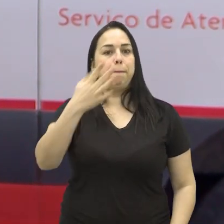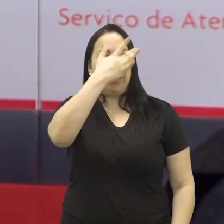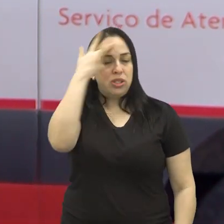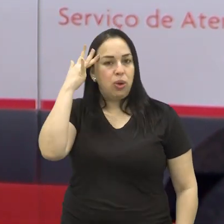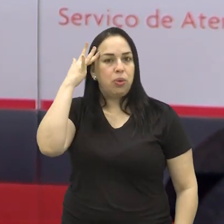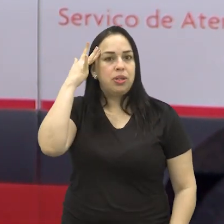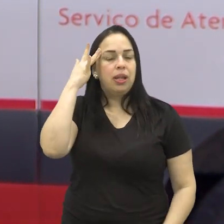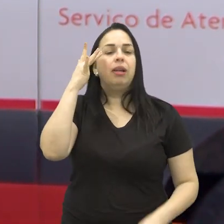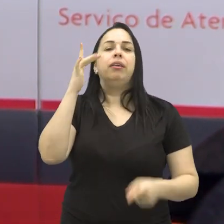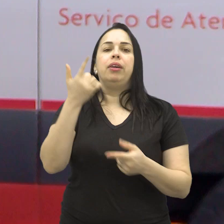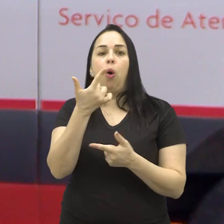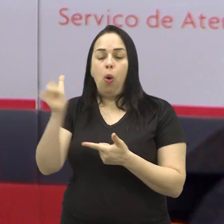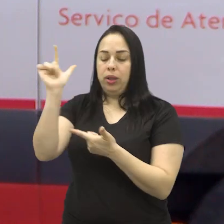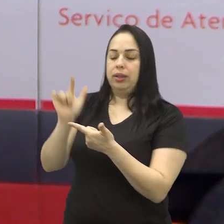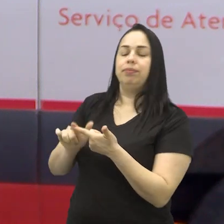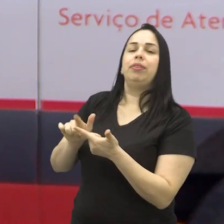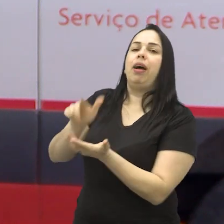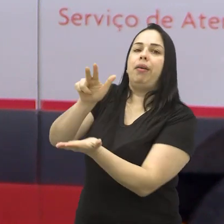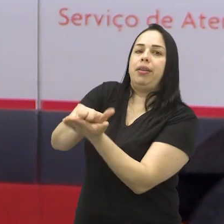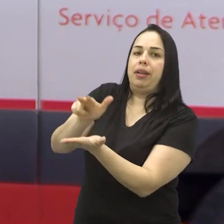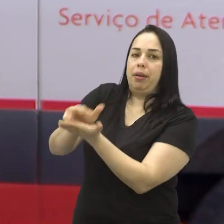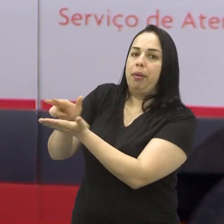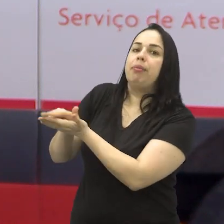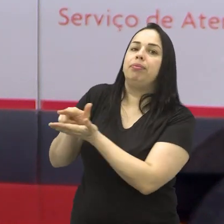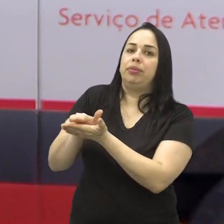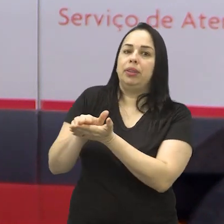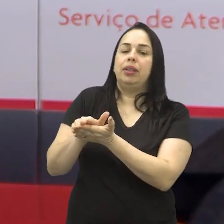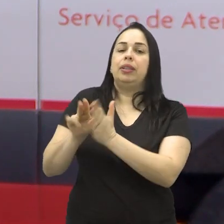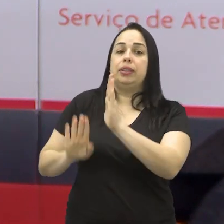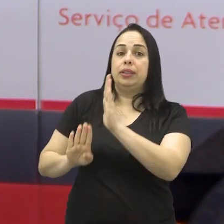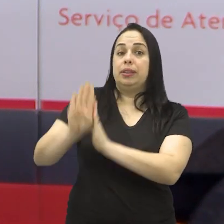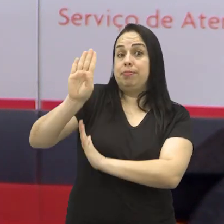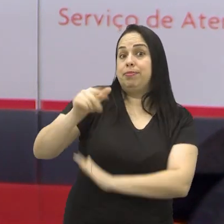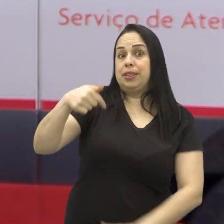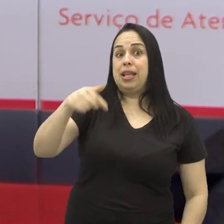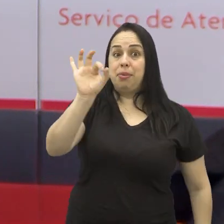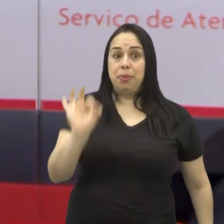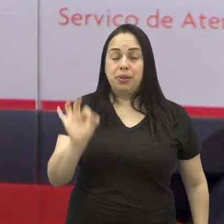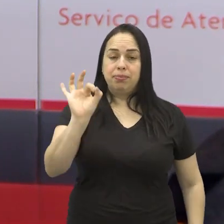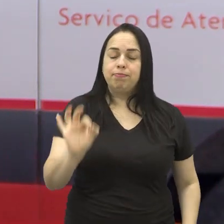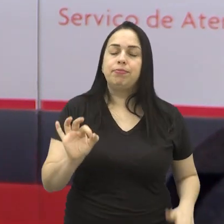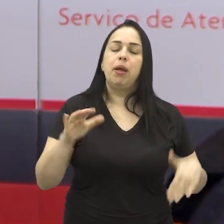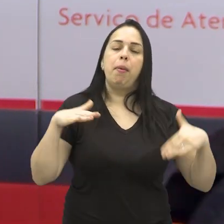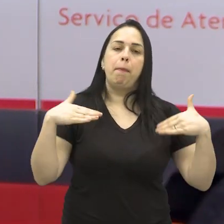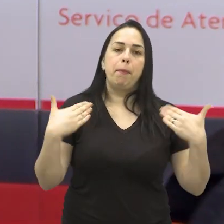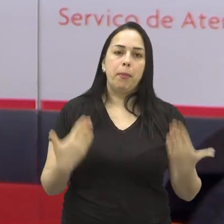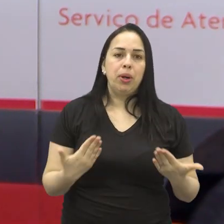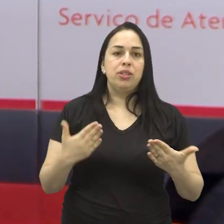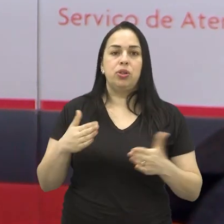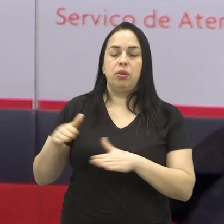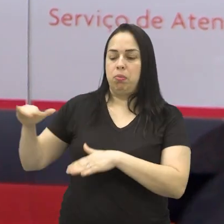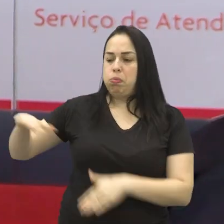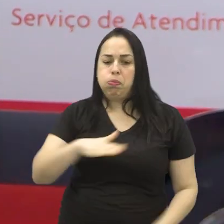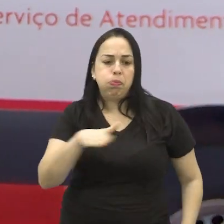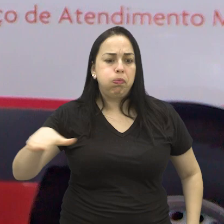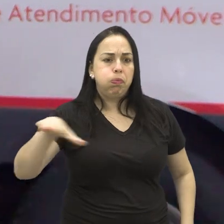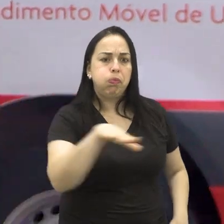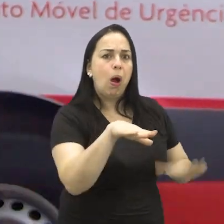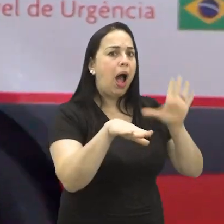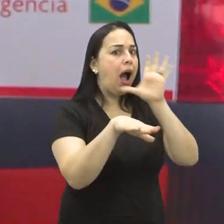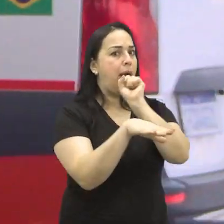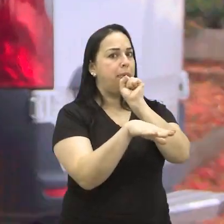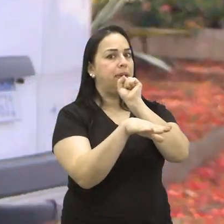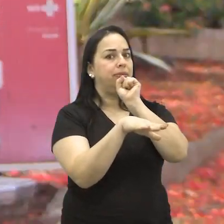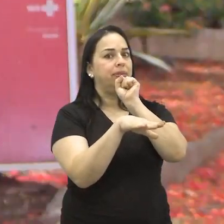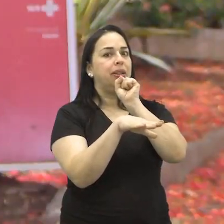foram internadas por doenças que afetam o coração, um aumento de 7%. Tão importante quanto a chegada rápida do SAMU